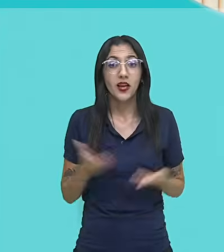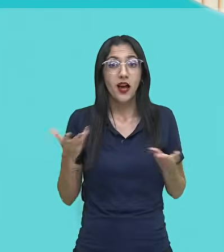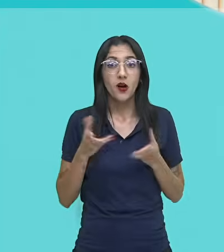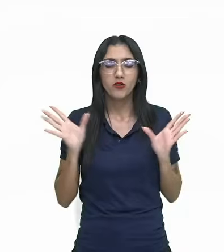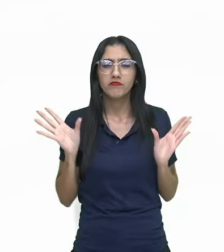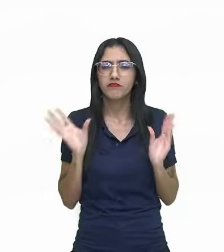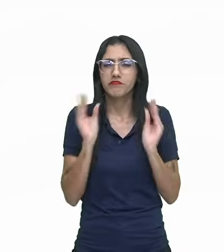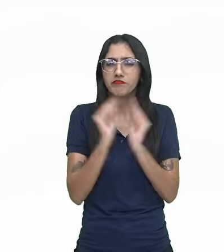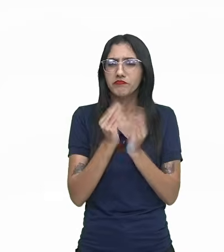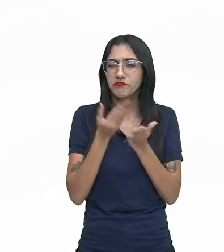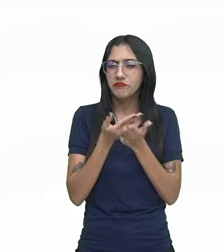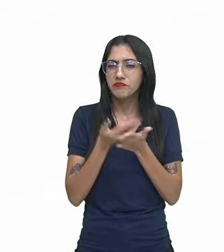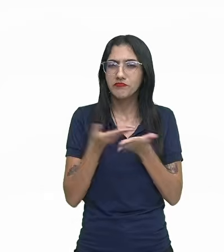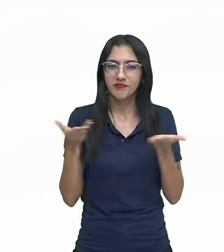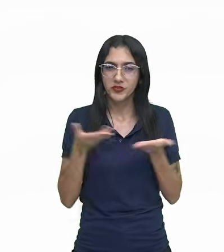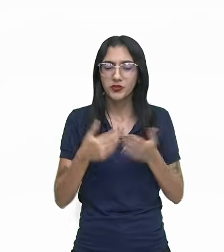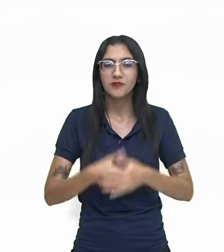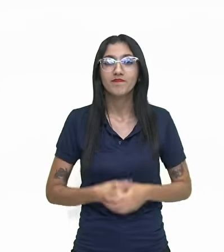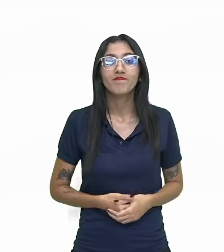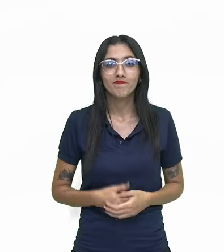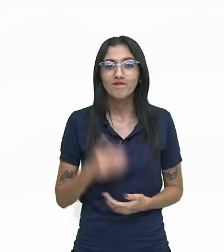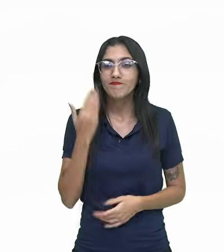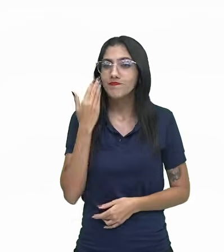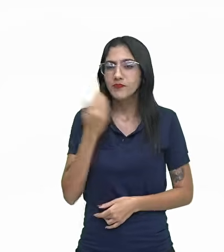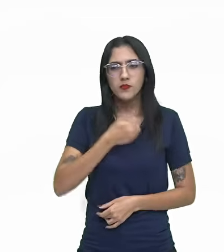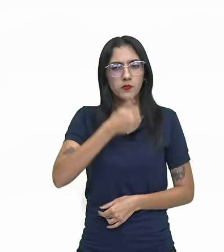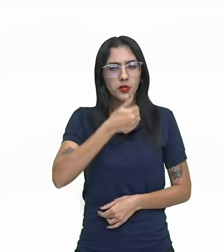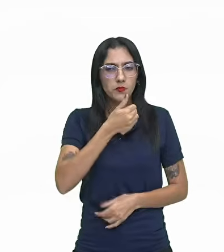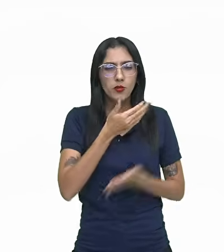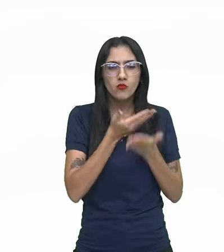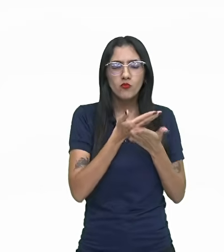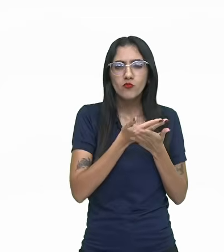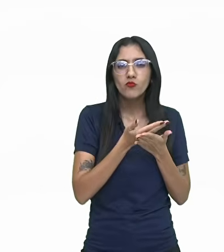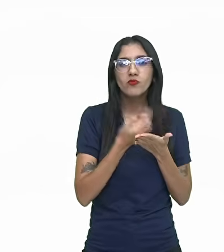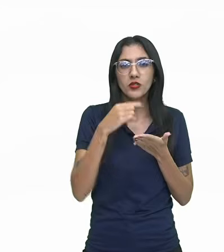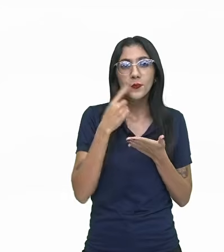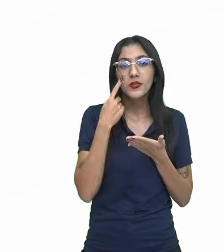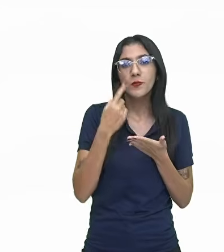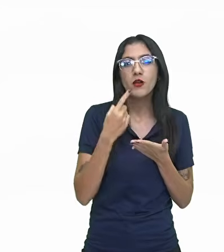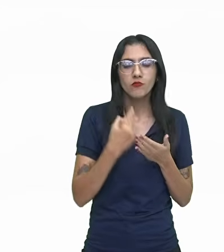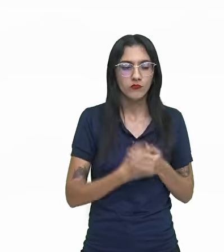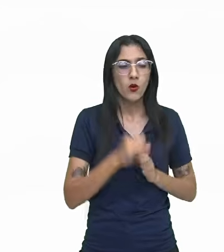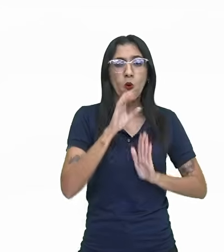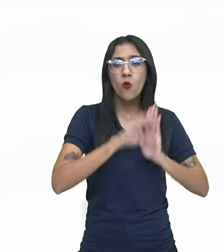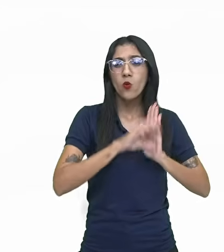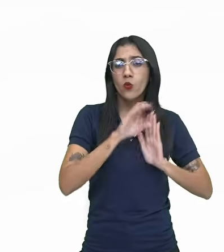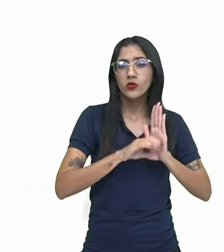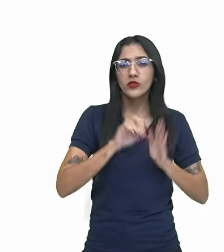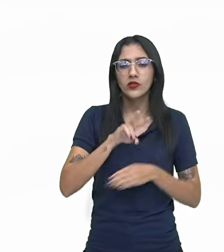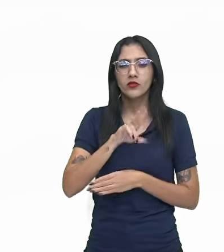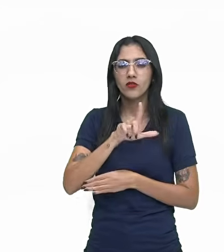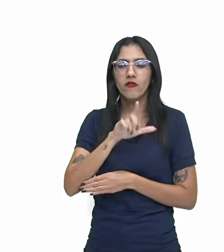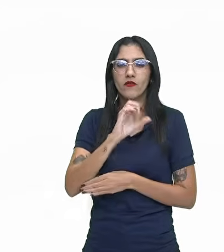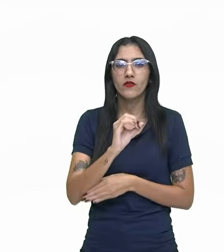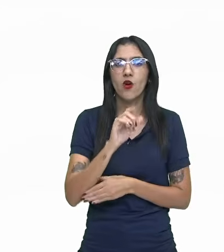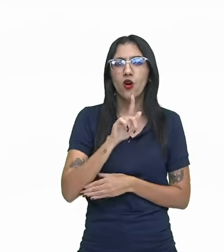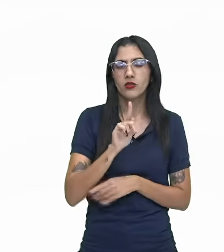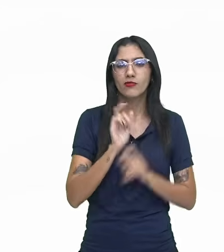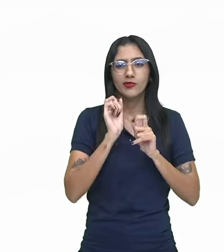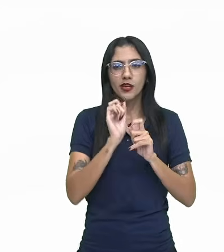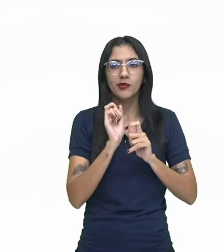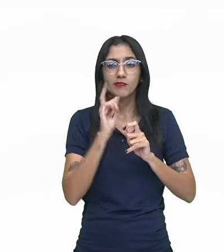da aula, acompanhem comigo. Então, no primeiro momento, nós vimos o conceito de vlog, não é? Nós entendemos o que é vlog, são